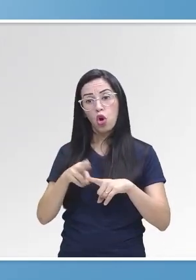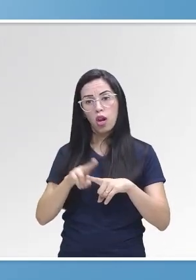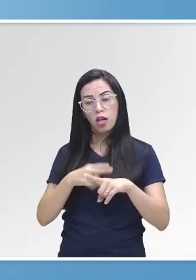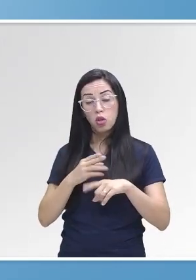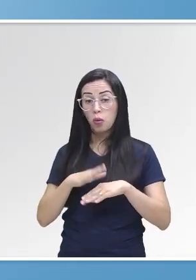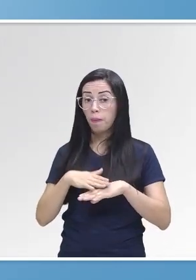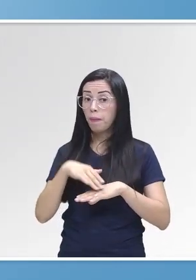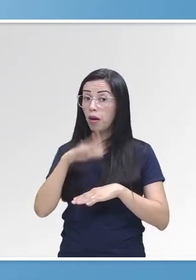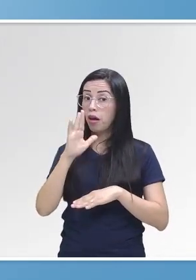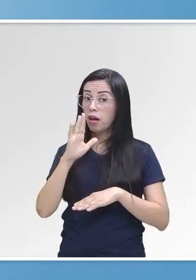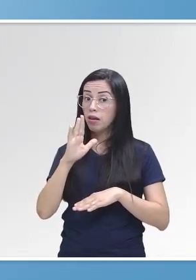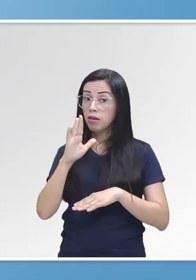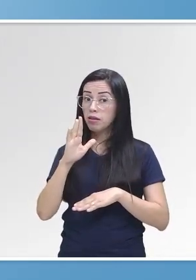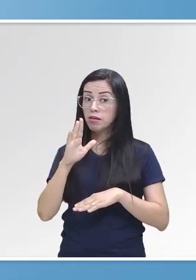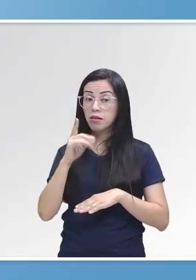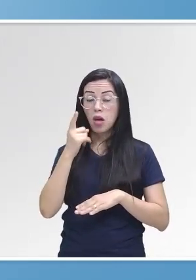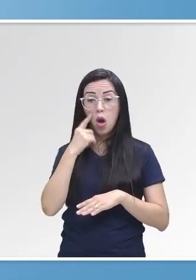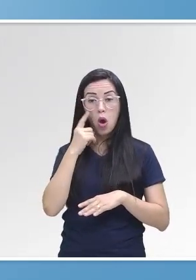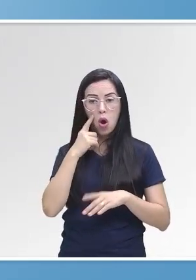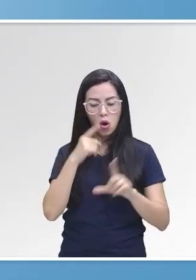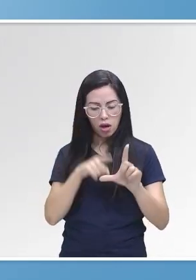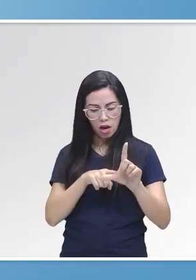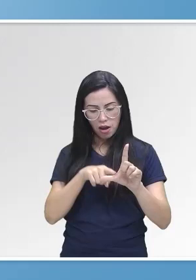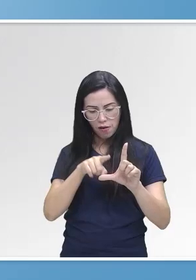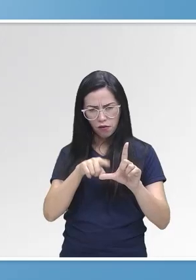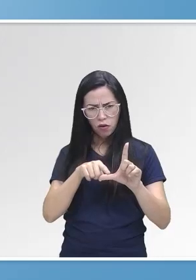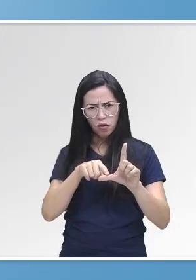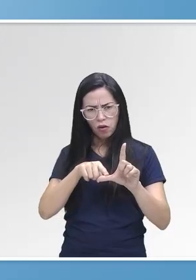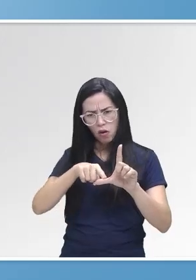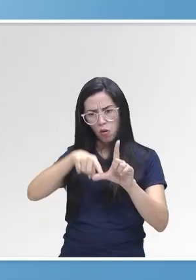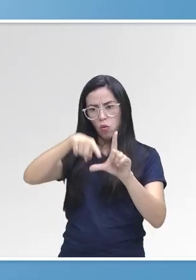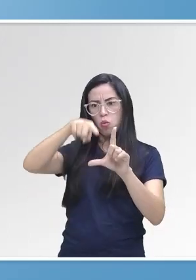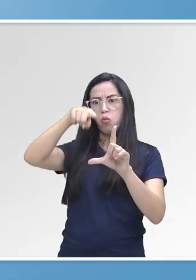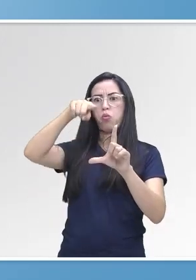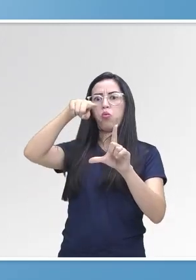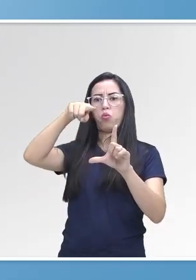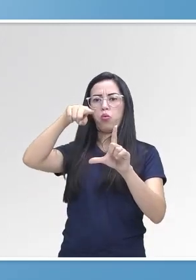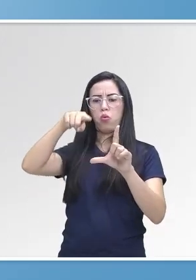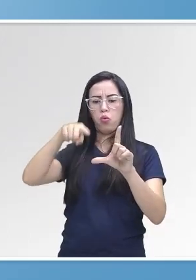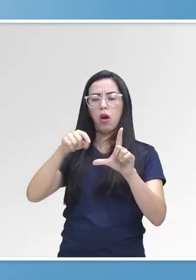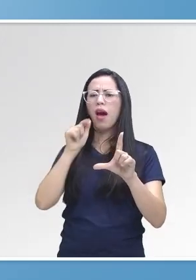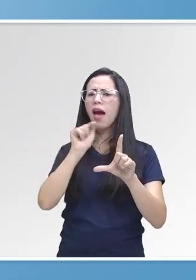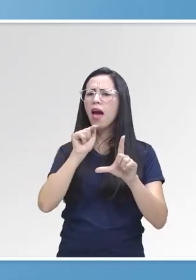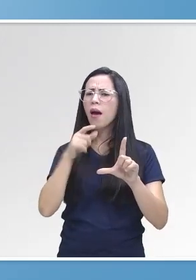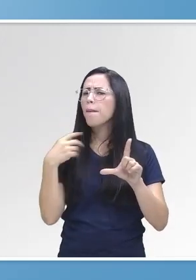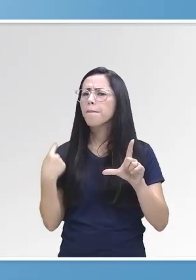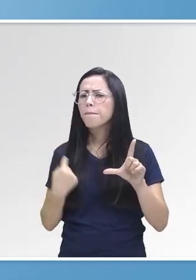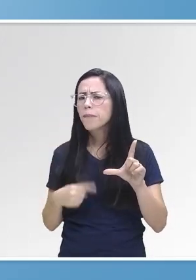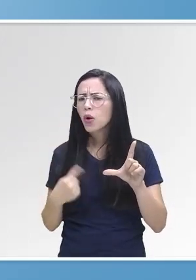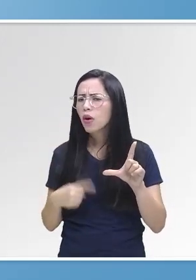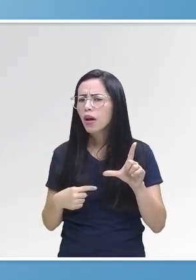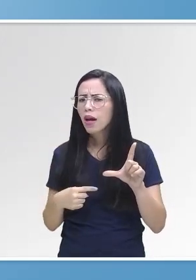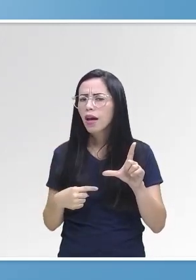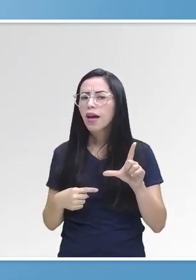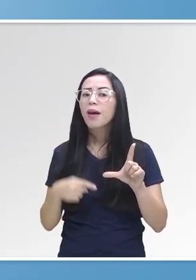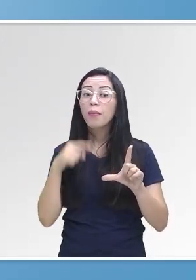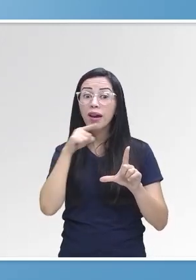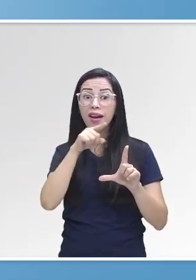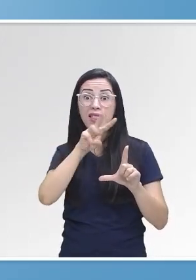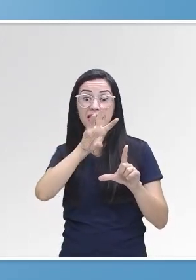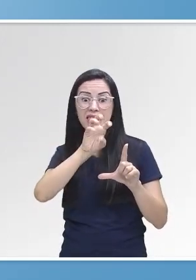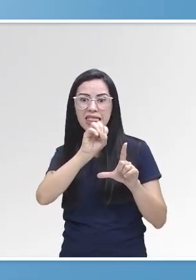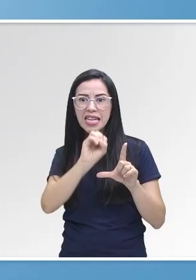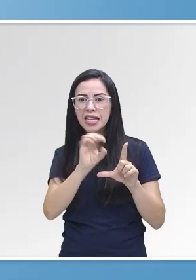começa pastinhas sobe porque aquele tá aqui mais em cima porque a quantidade maior